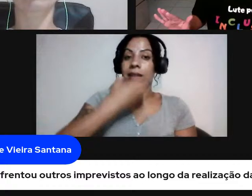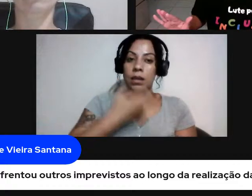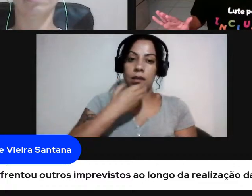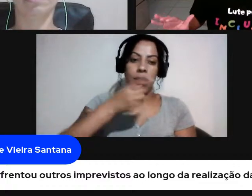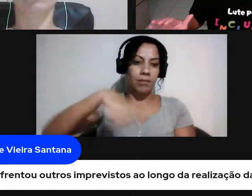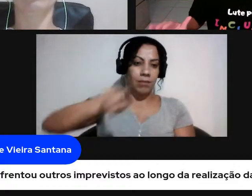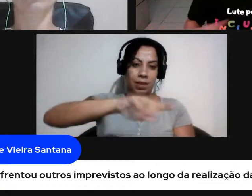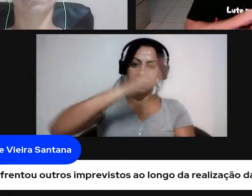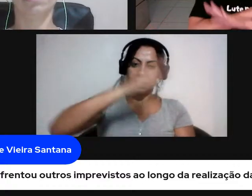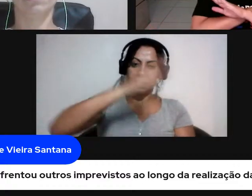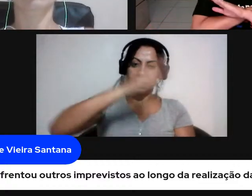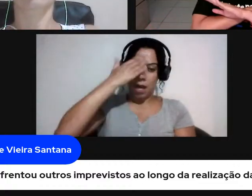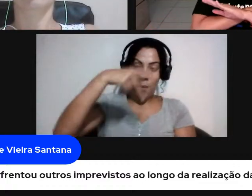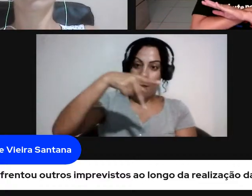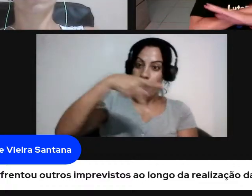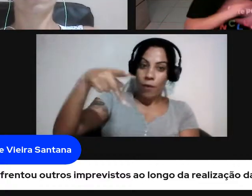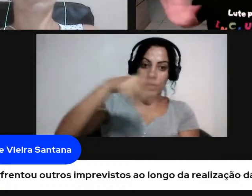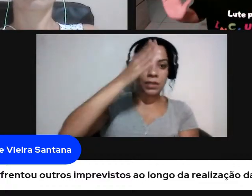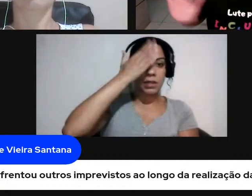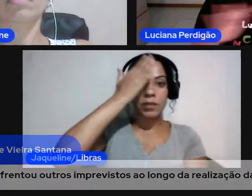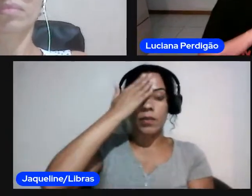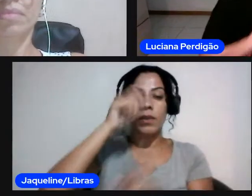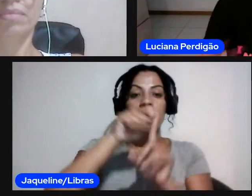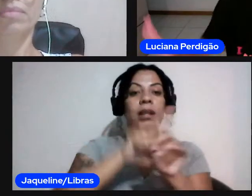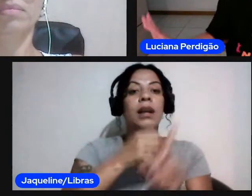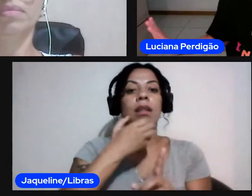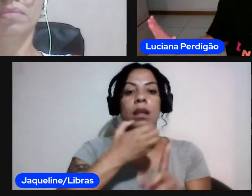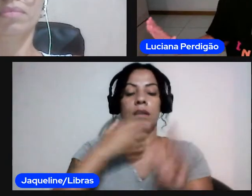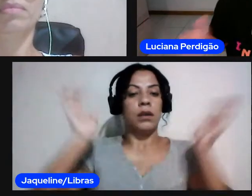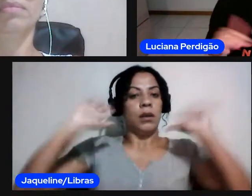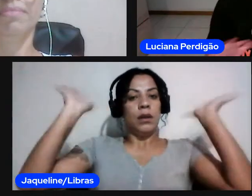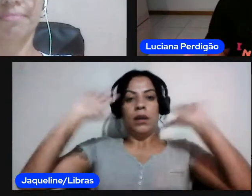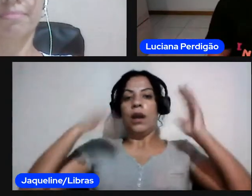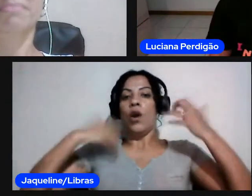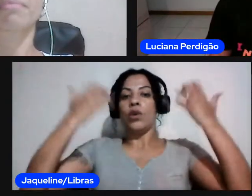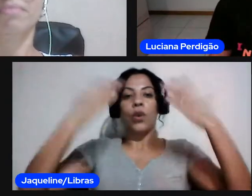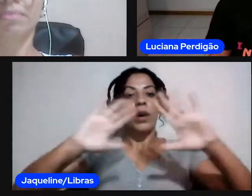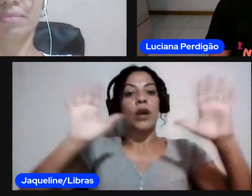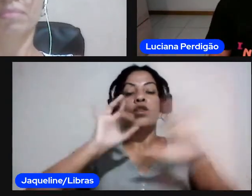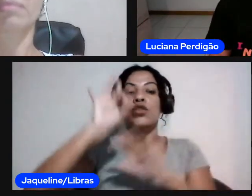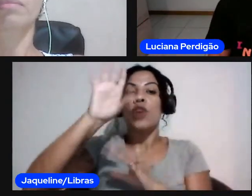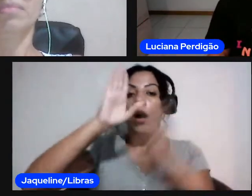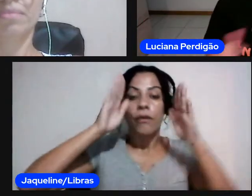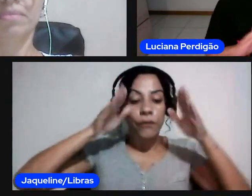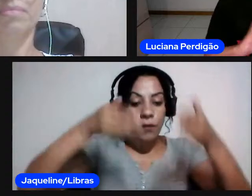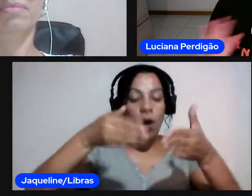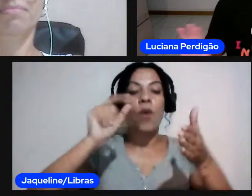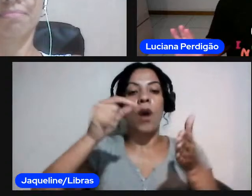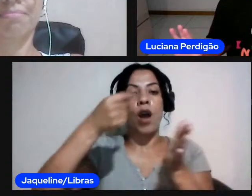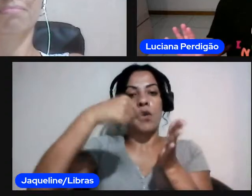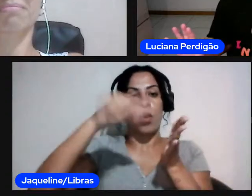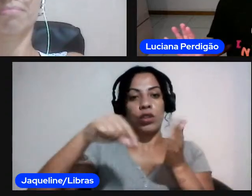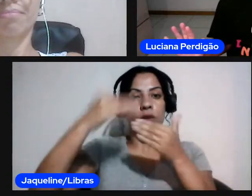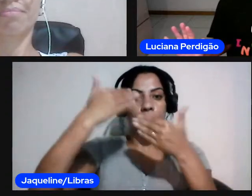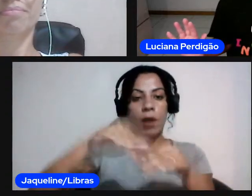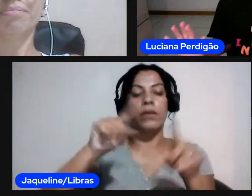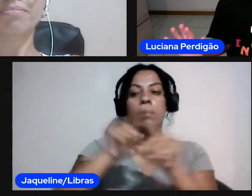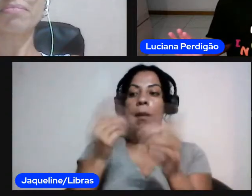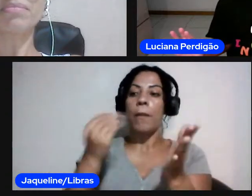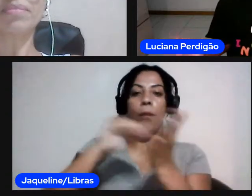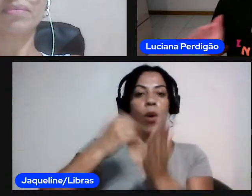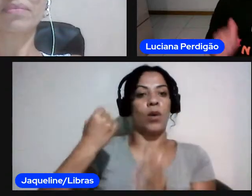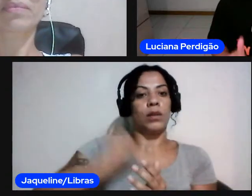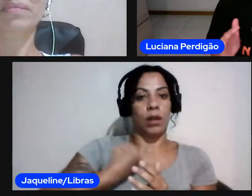aqui sabe, né, vocês não mexem com mais nada a não ser correção de prova e lançamento de nota. Então, os professores do CEDERJ é a